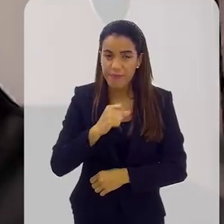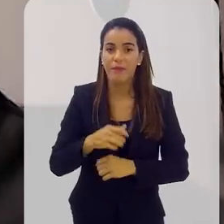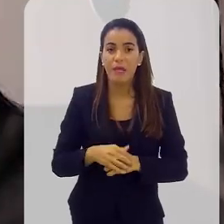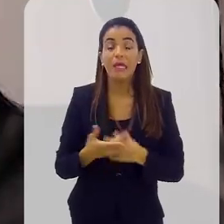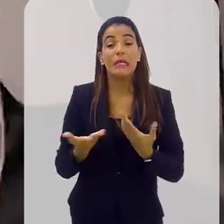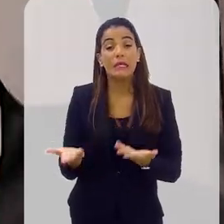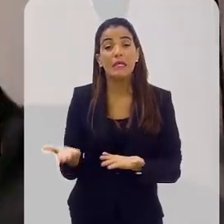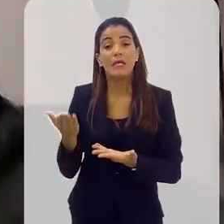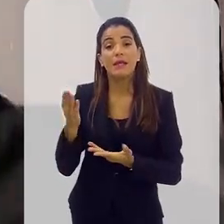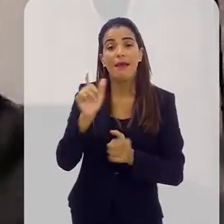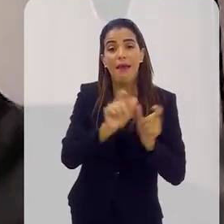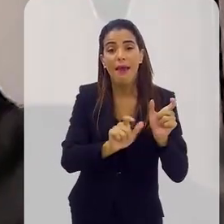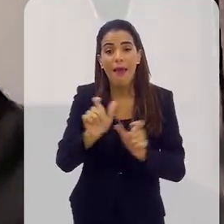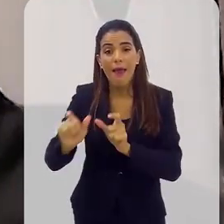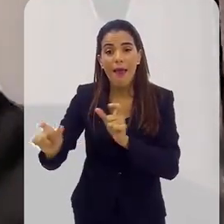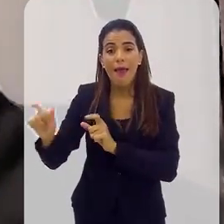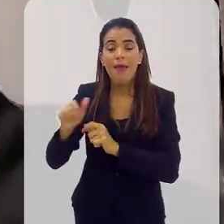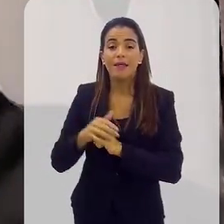E